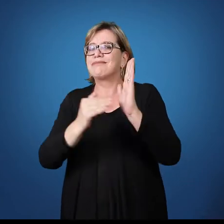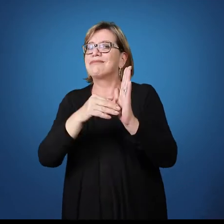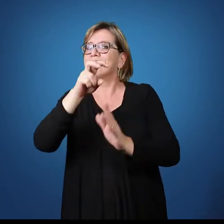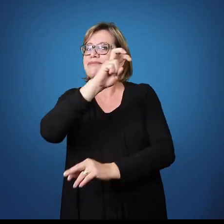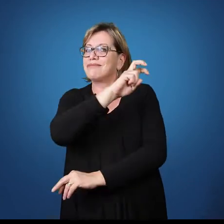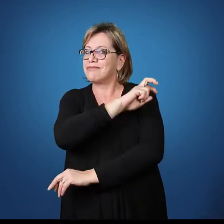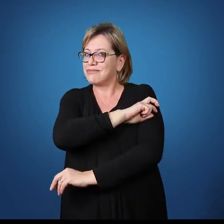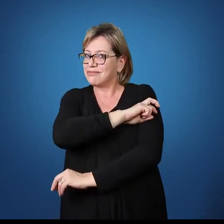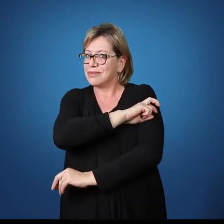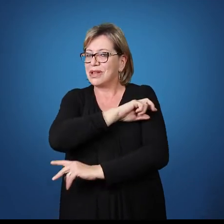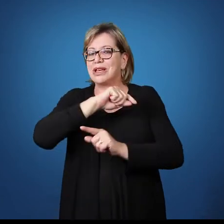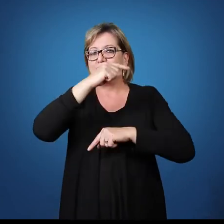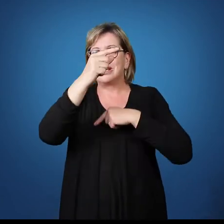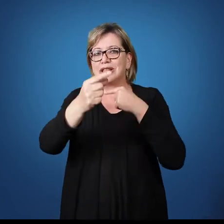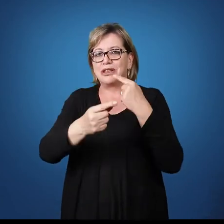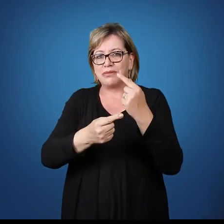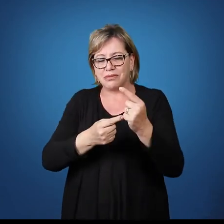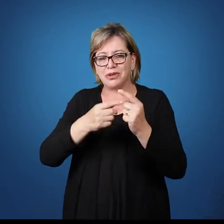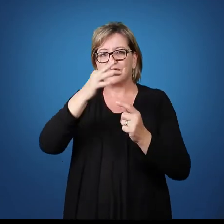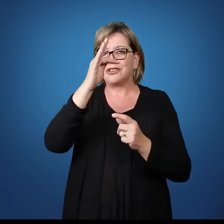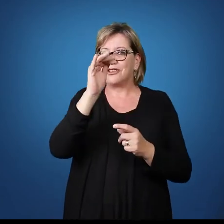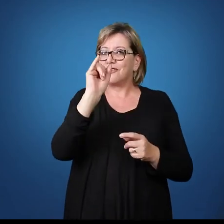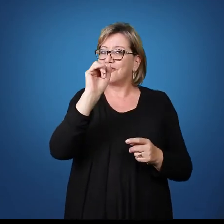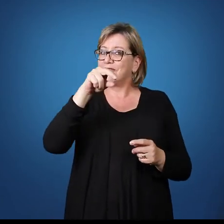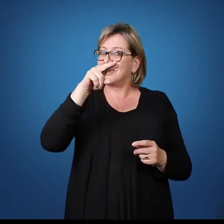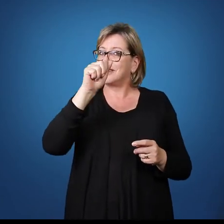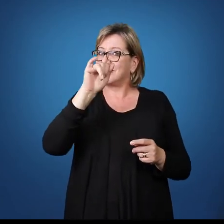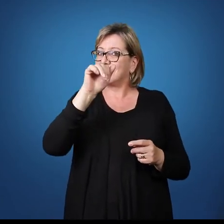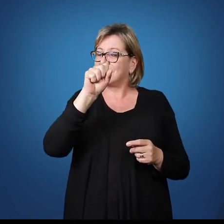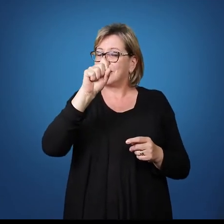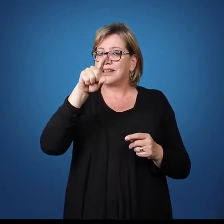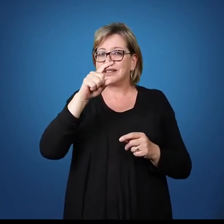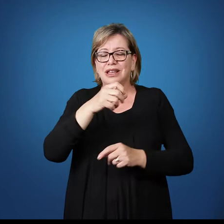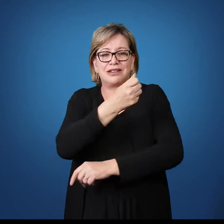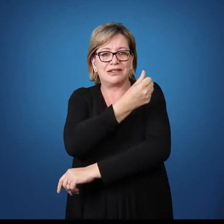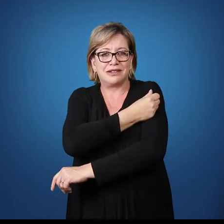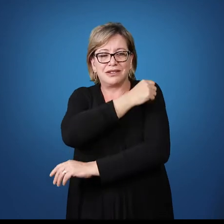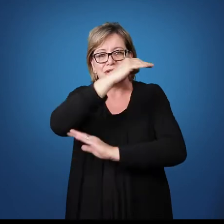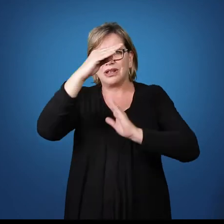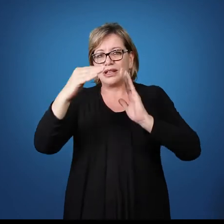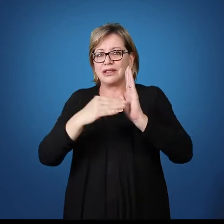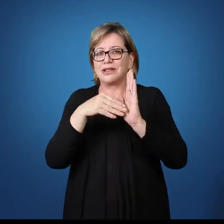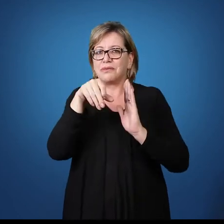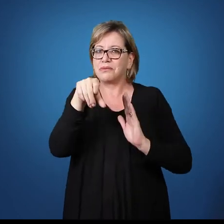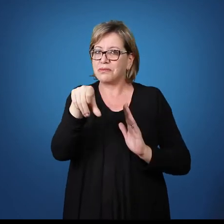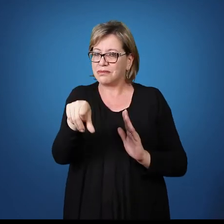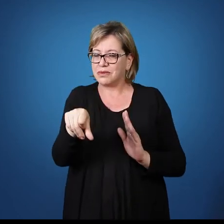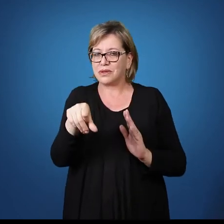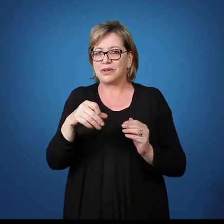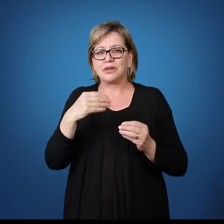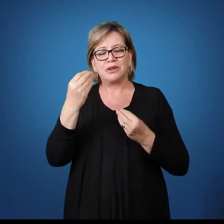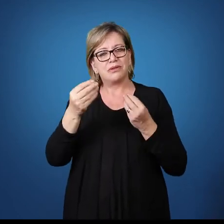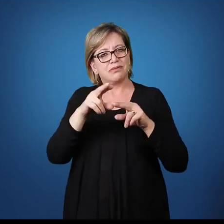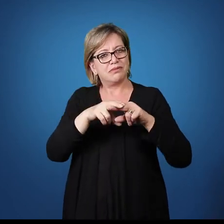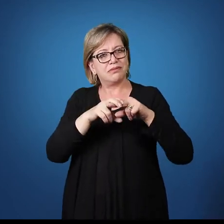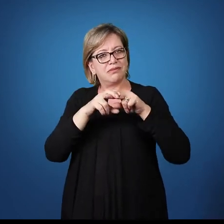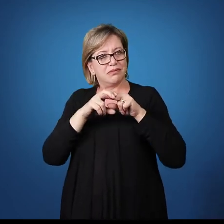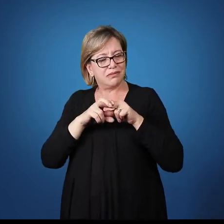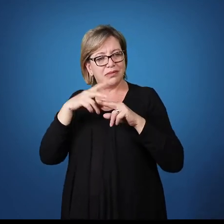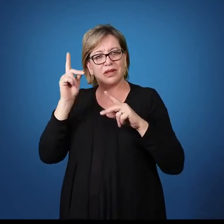ano, e os anos finais do ensino fundamental, que compreendem do sexto ao nono ano. Dessa forma,